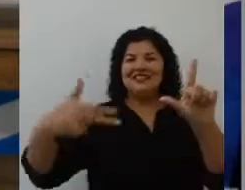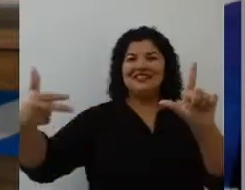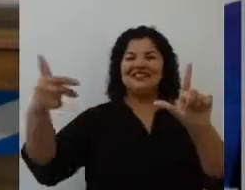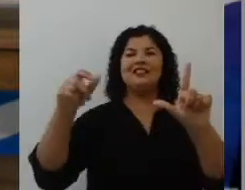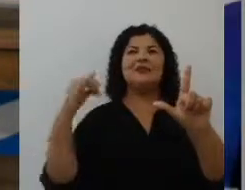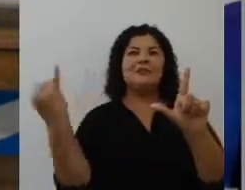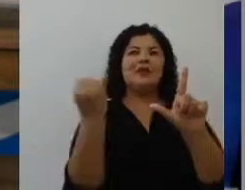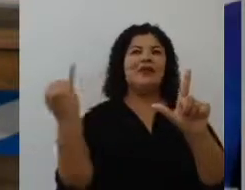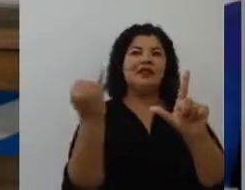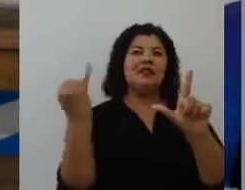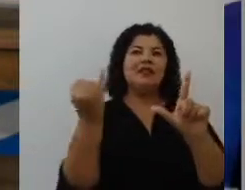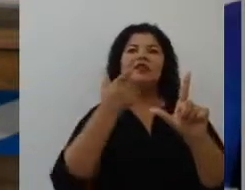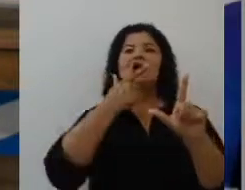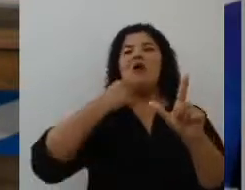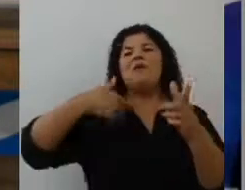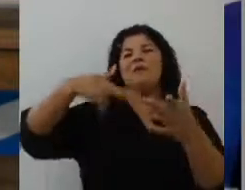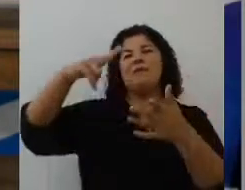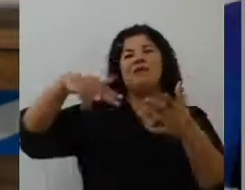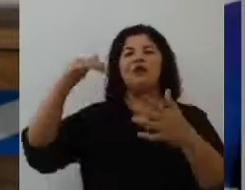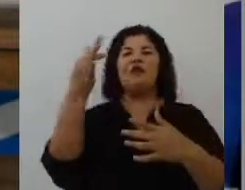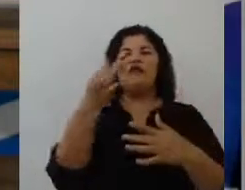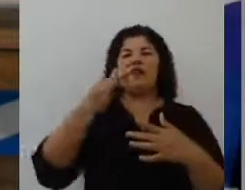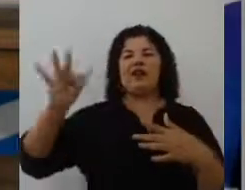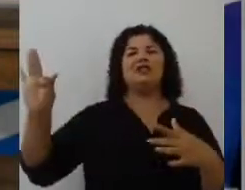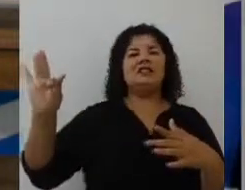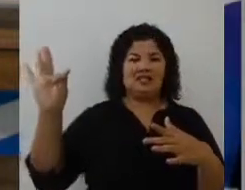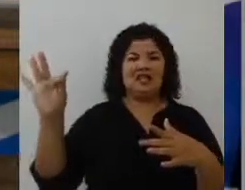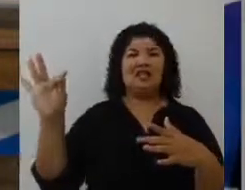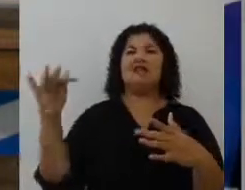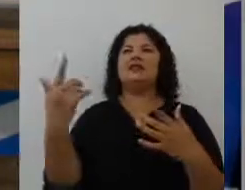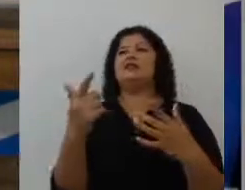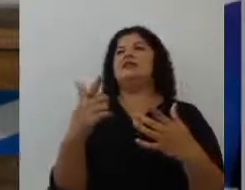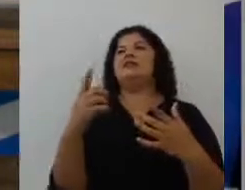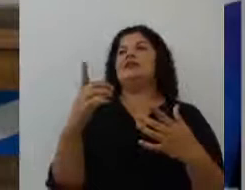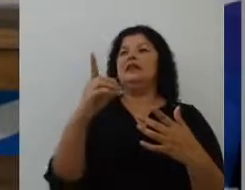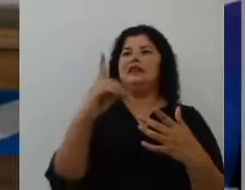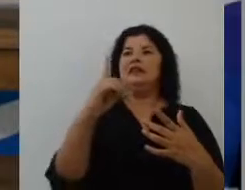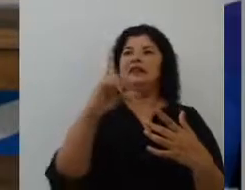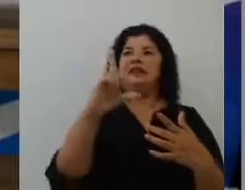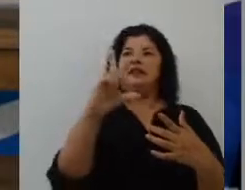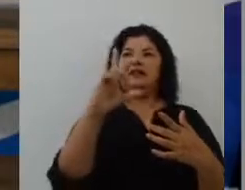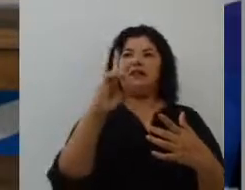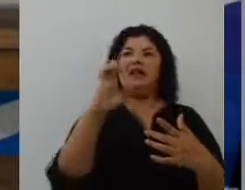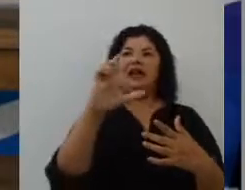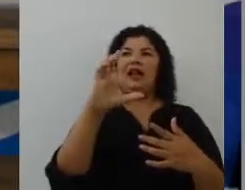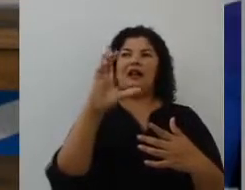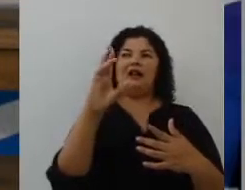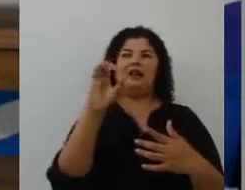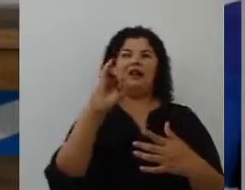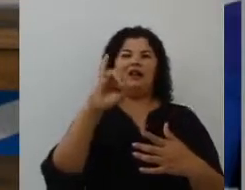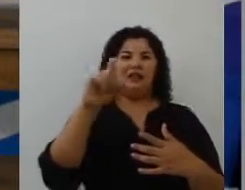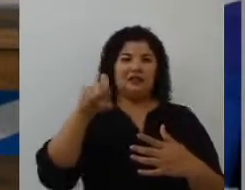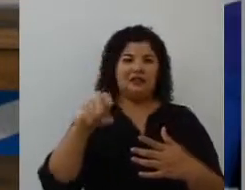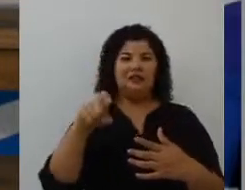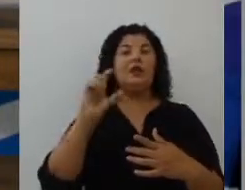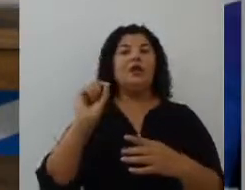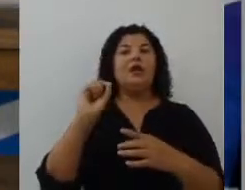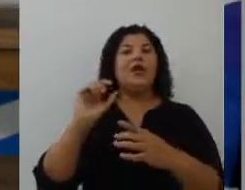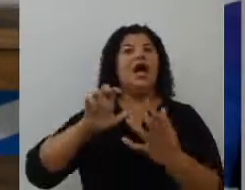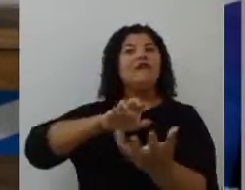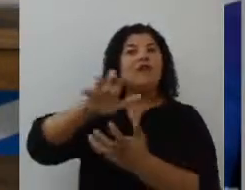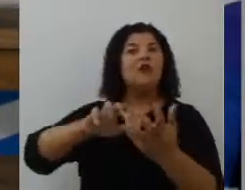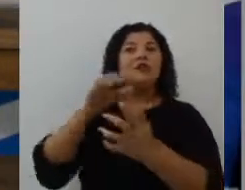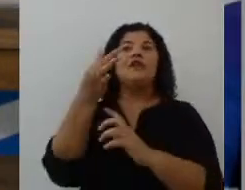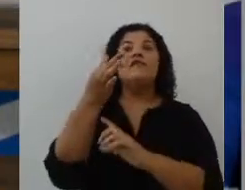significativa do pintor francês Delacroix, que vai tratar exatamente o momento da Revolução Francesa.